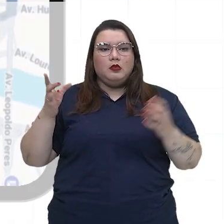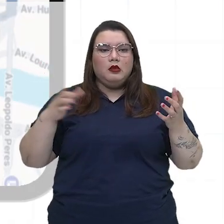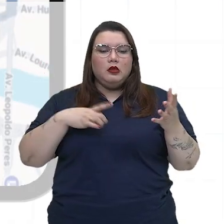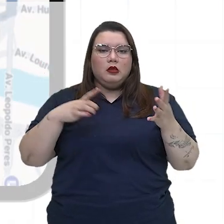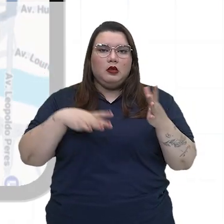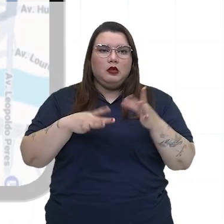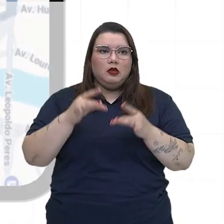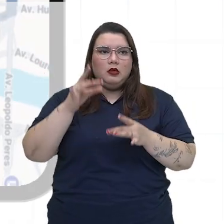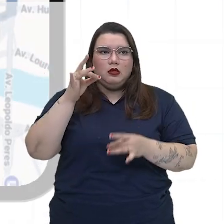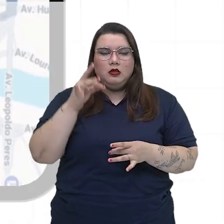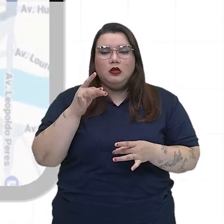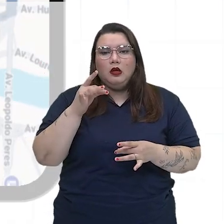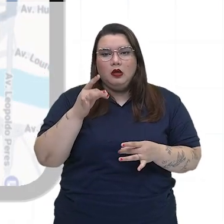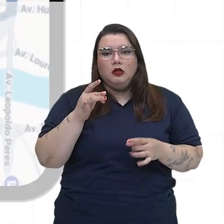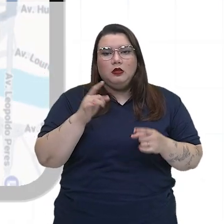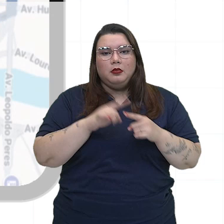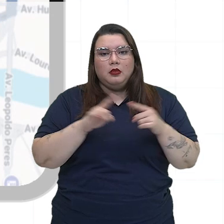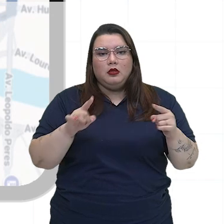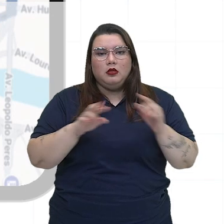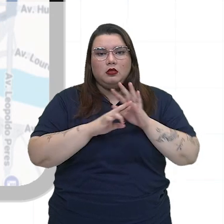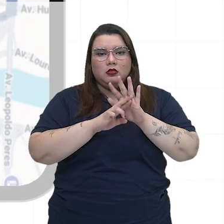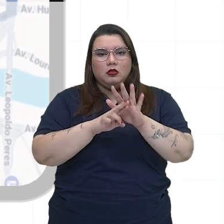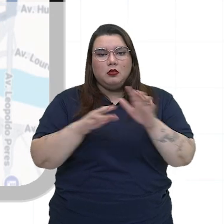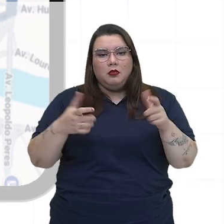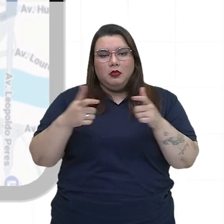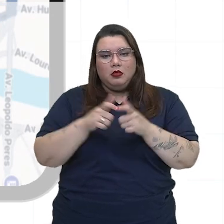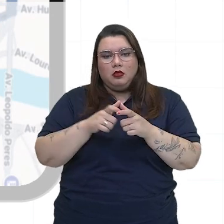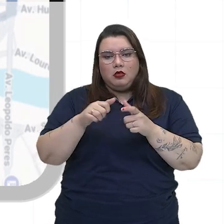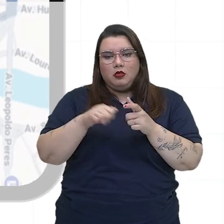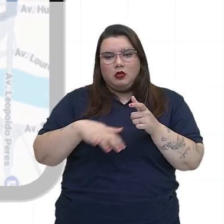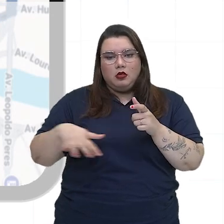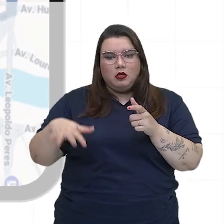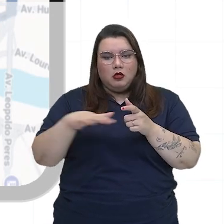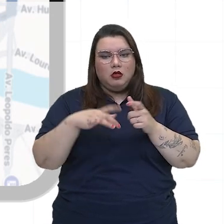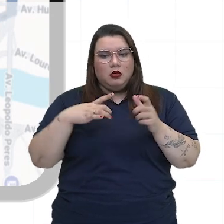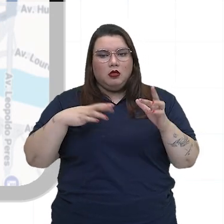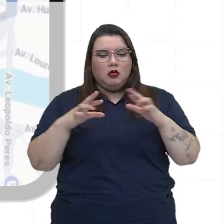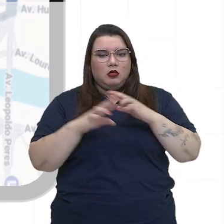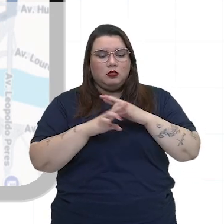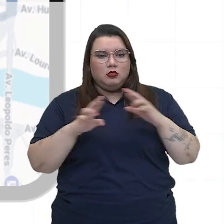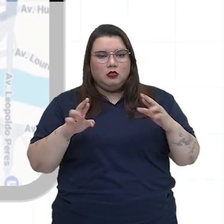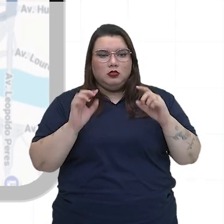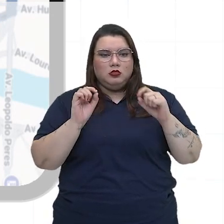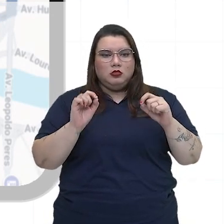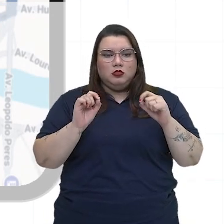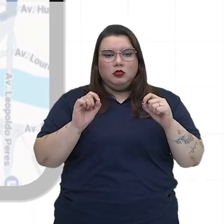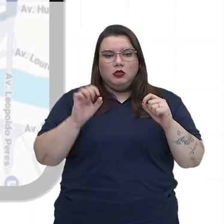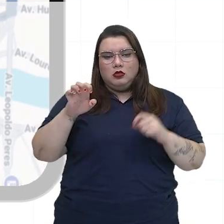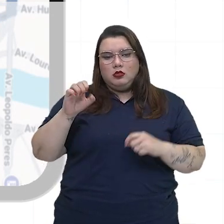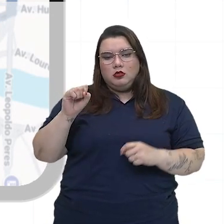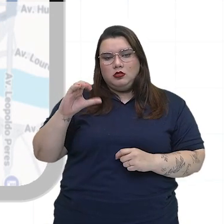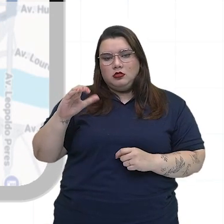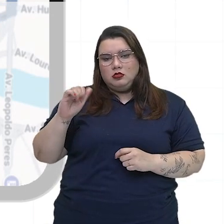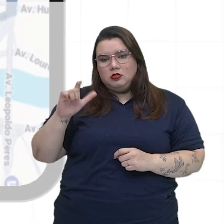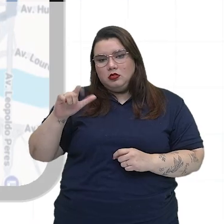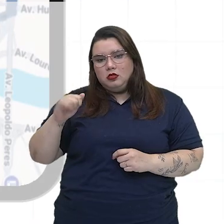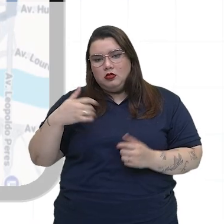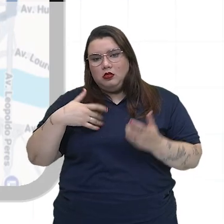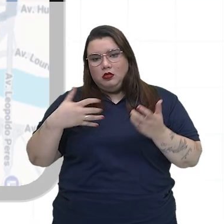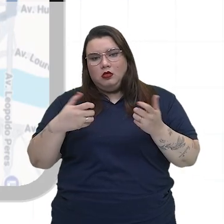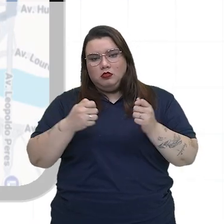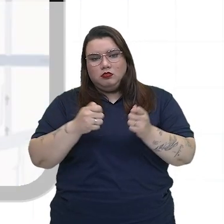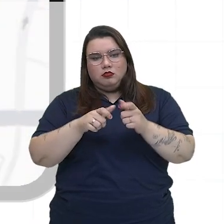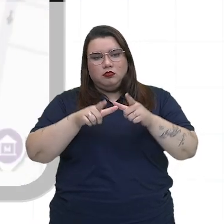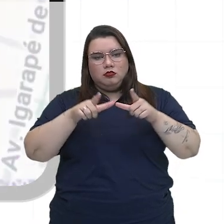de detalhes, mas estou representando uma menor área. Isso faz relação até mesmo com a escala. E aí eu quero